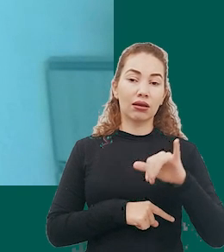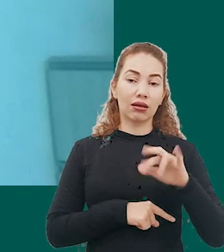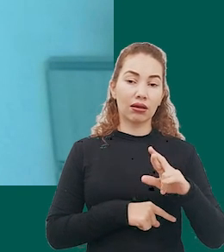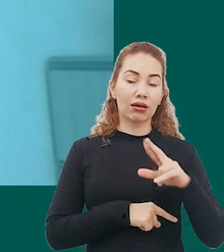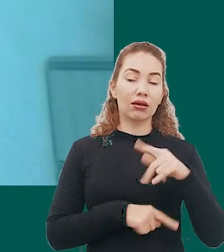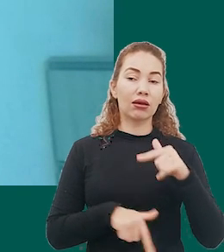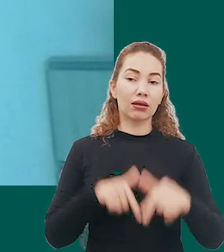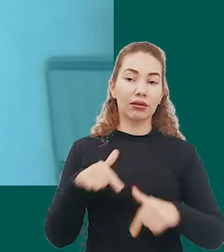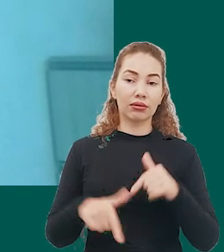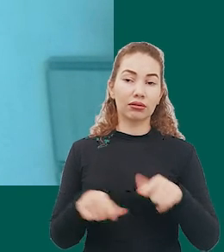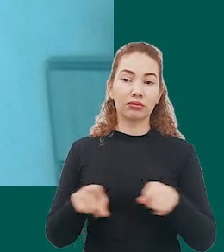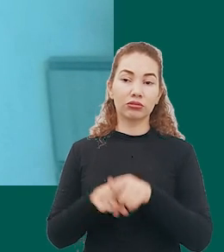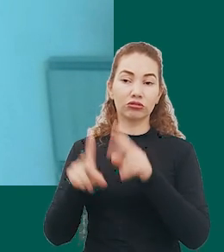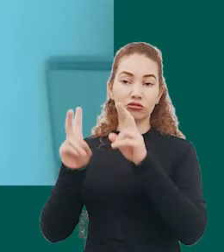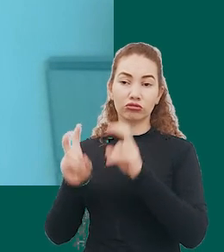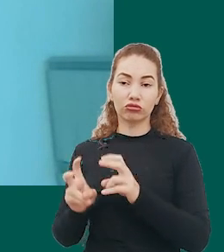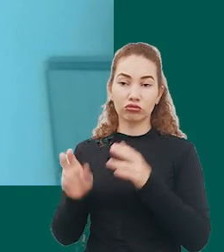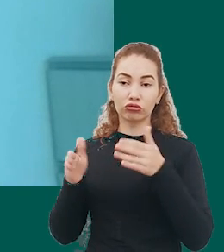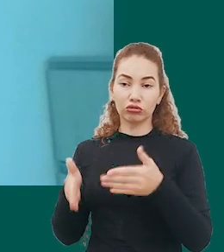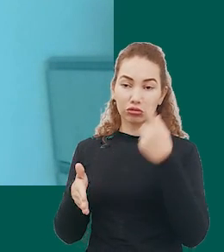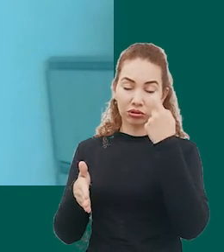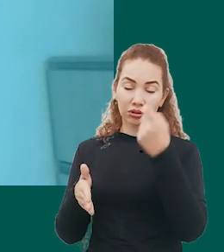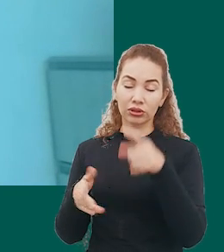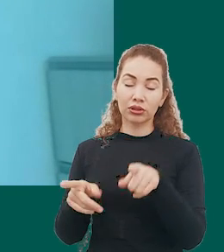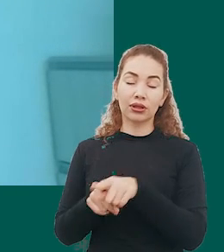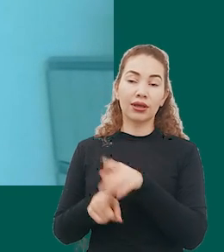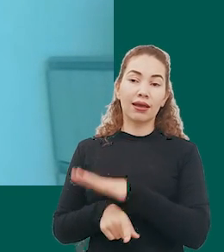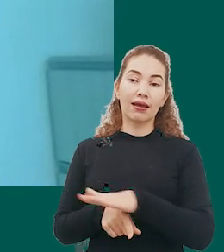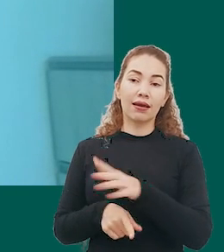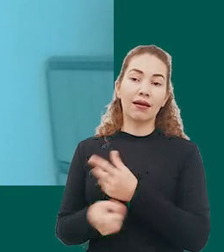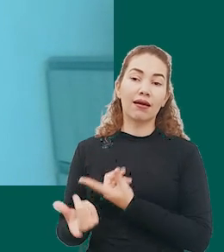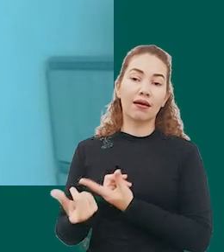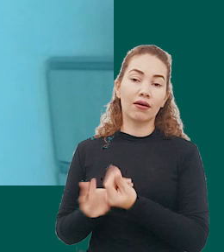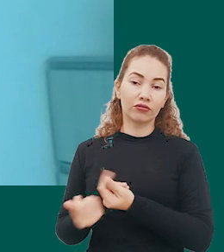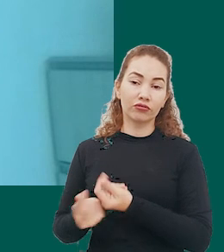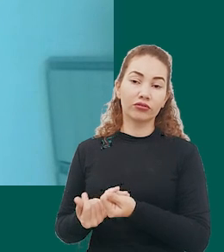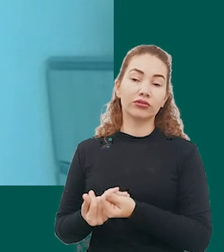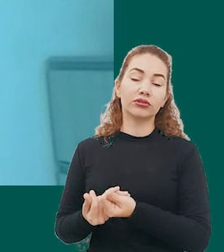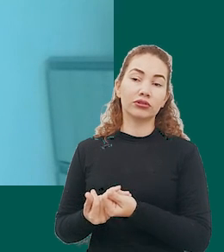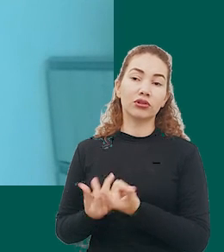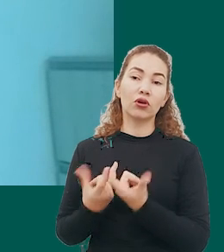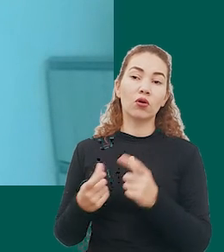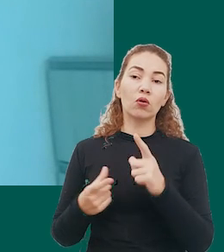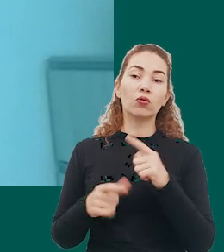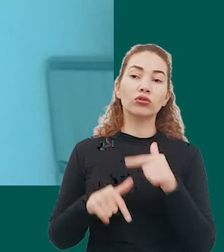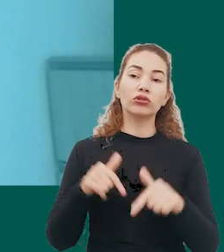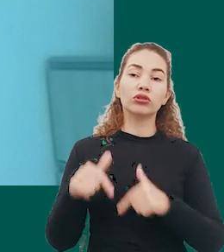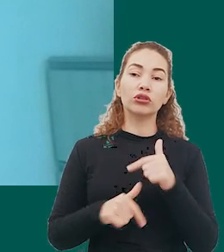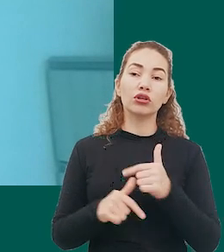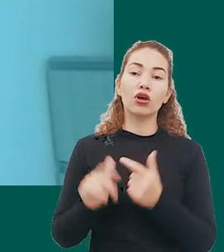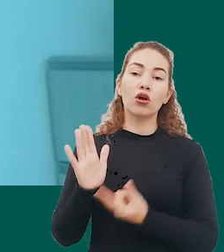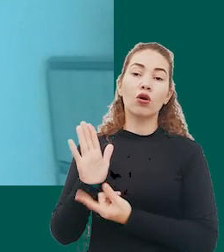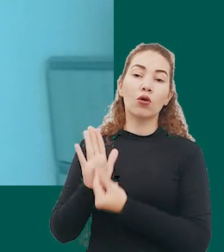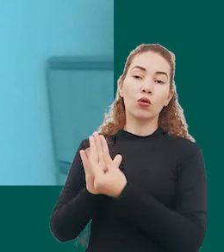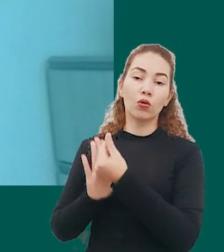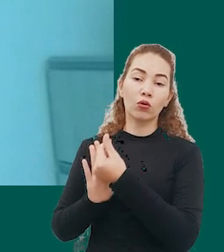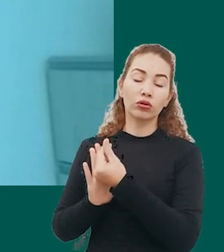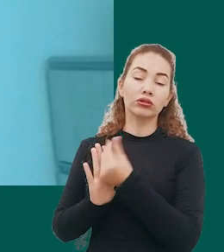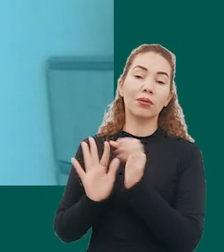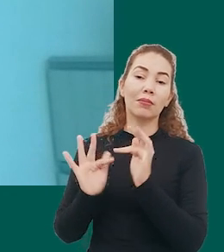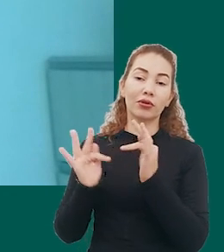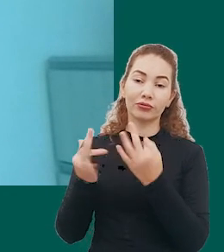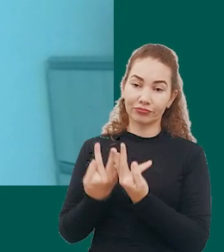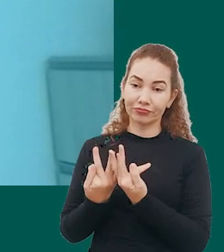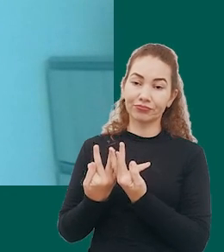nós trabalhamos uma questão bastante interessante também, que é a parte financeira, onde nós trabalhamos com orçamento familiar,